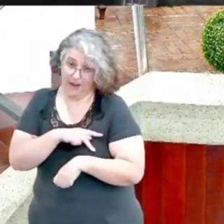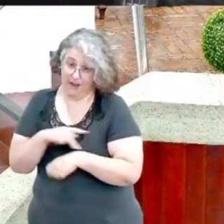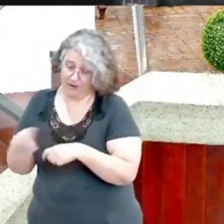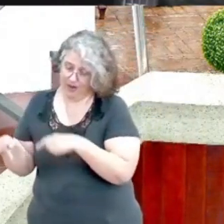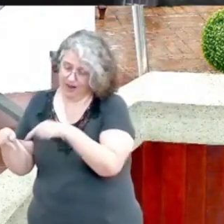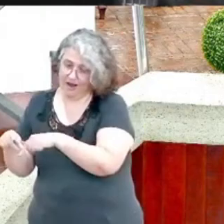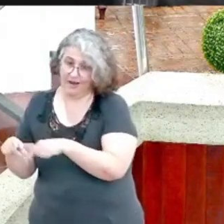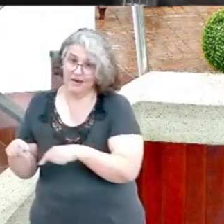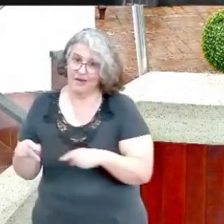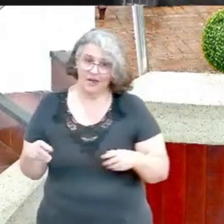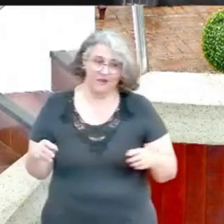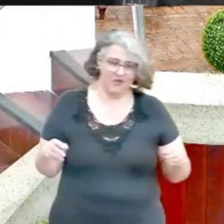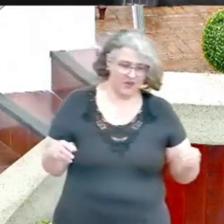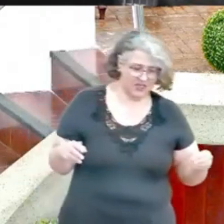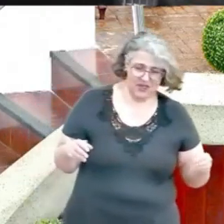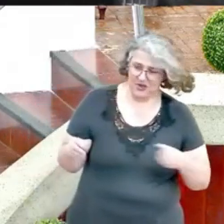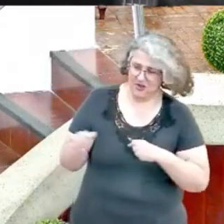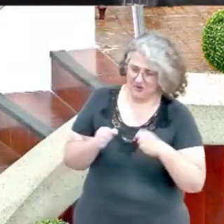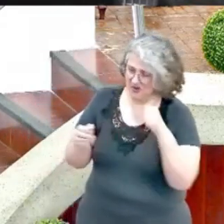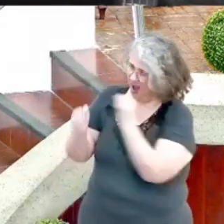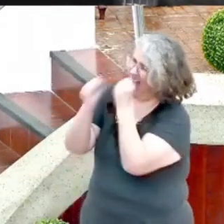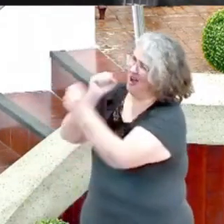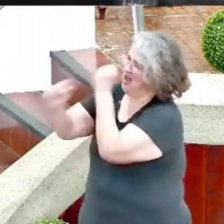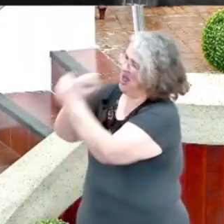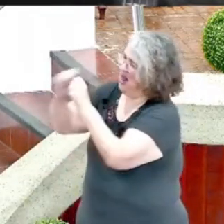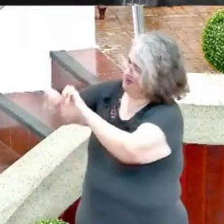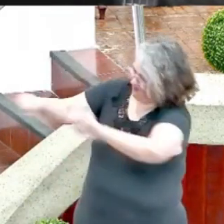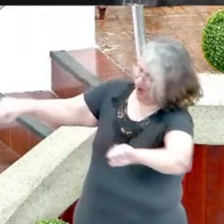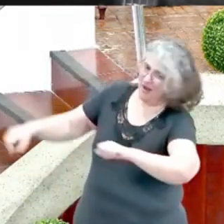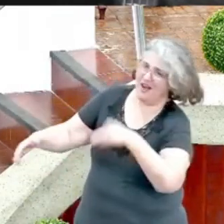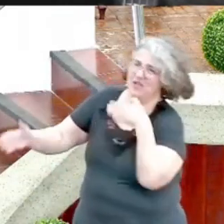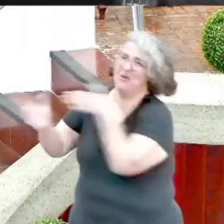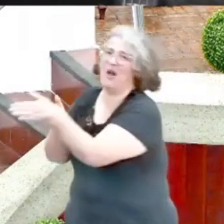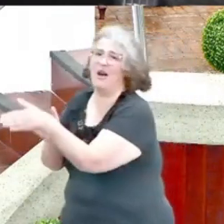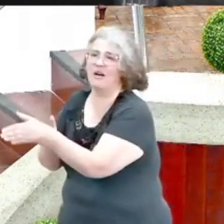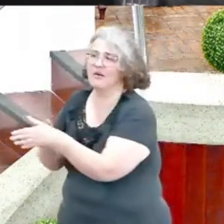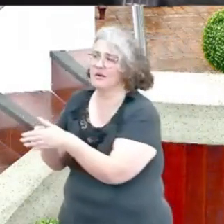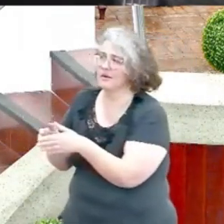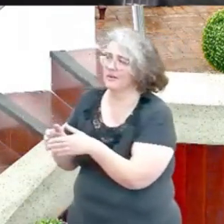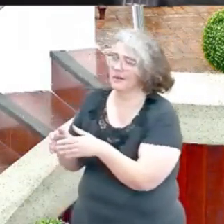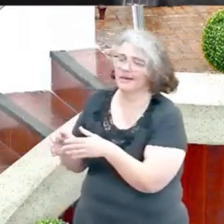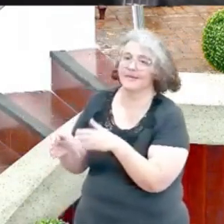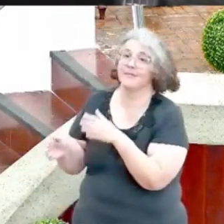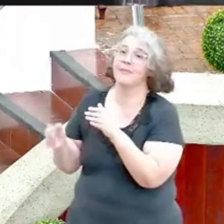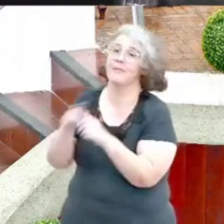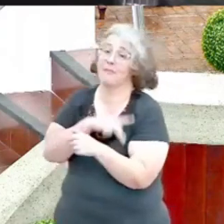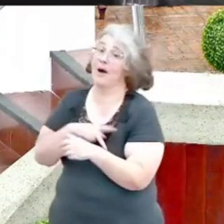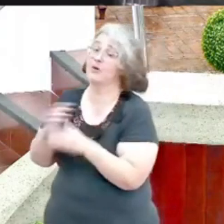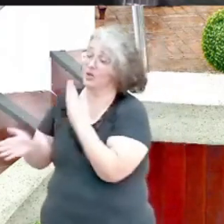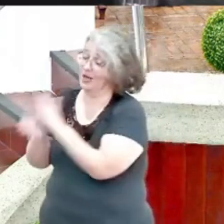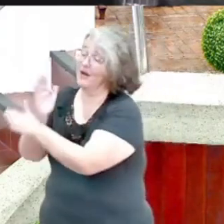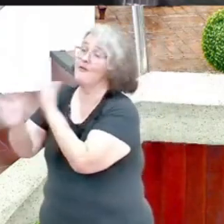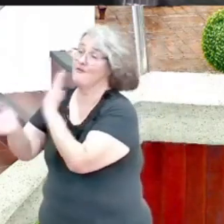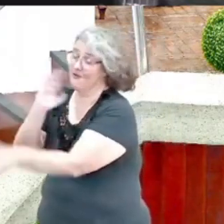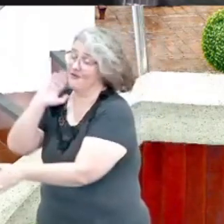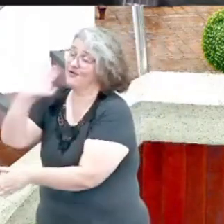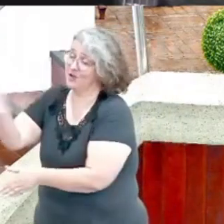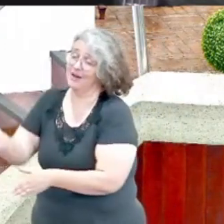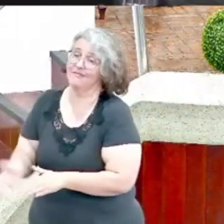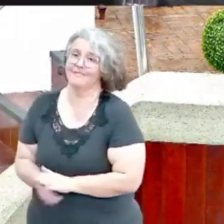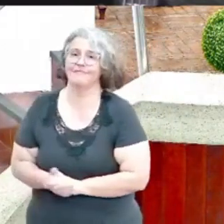o encontraram. Essa inveja, esse ódio dos judeus fez com que a igreja de Tessalônica, no meio da noite, na calada da